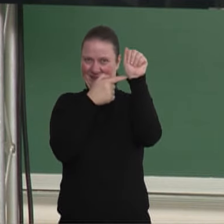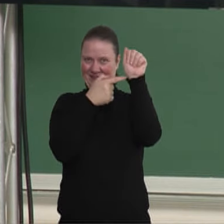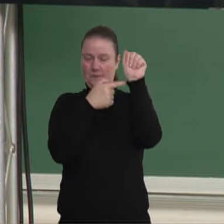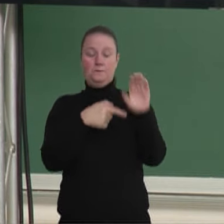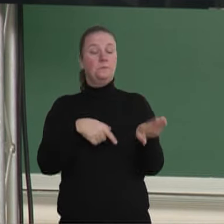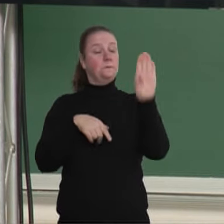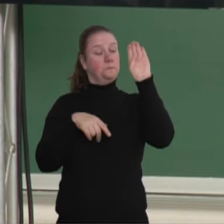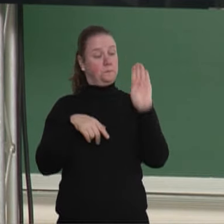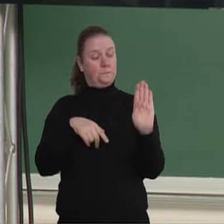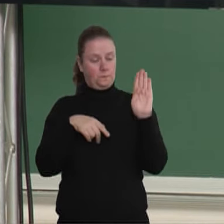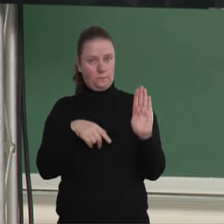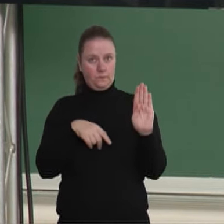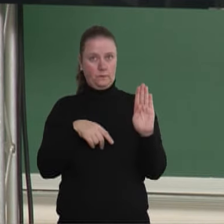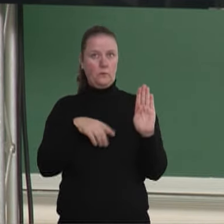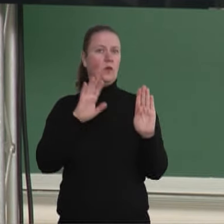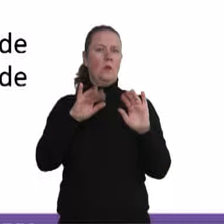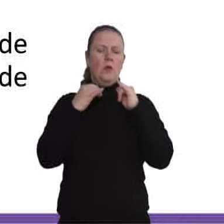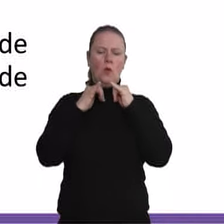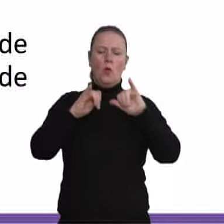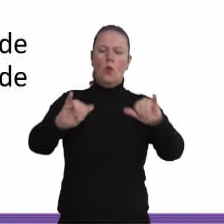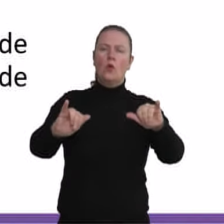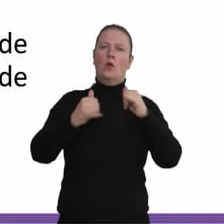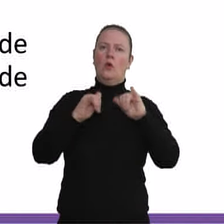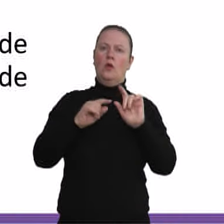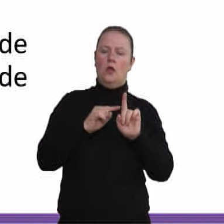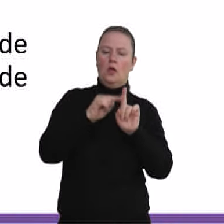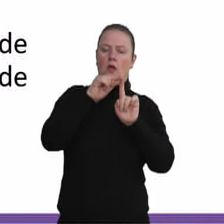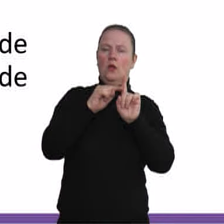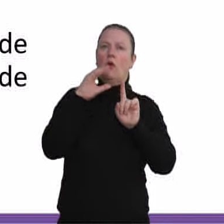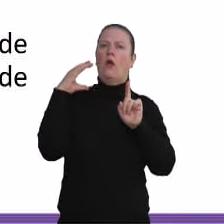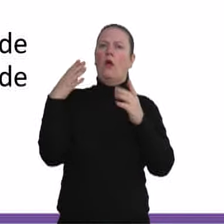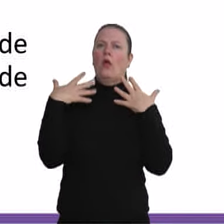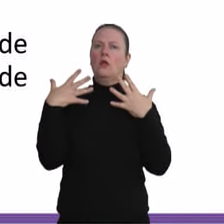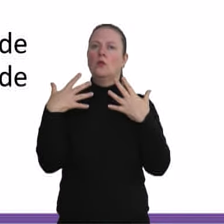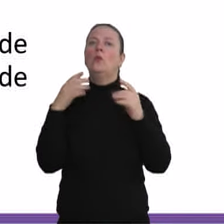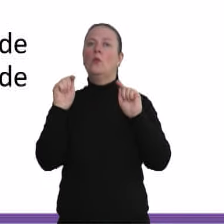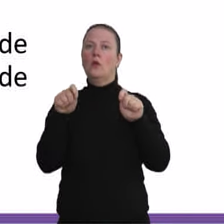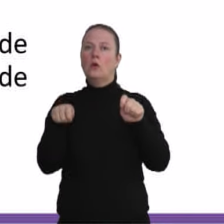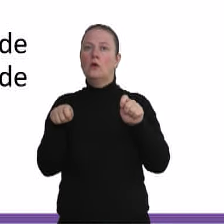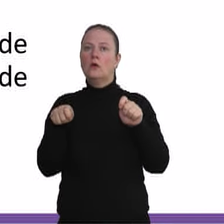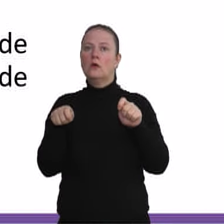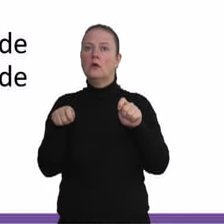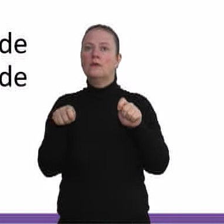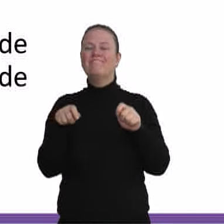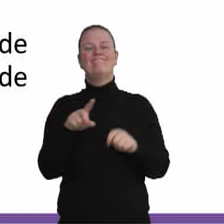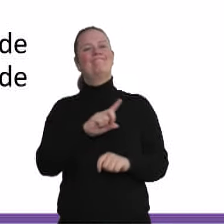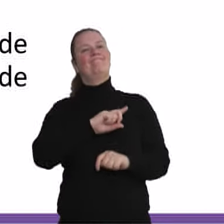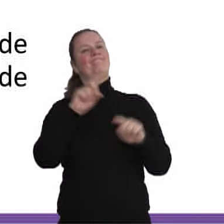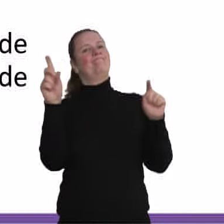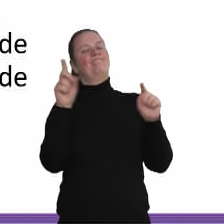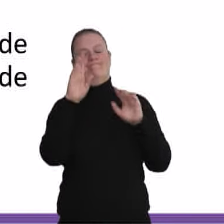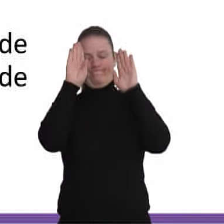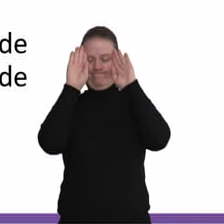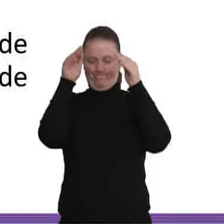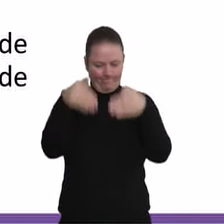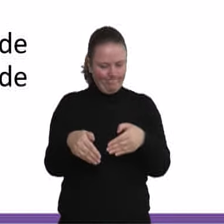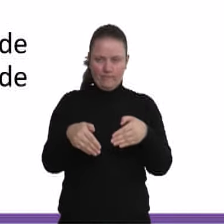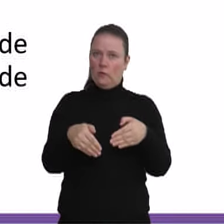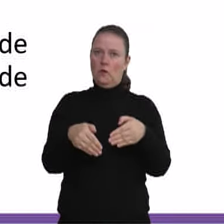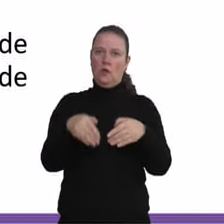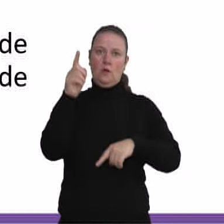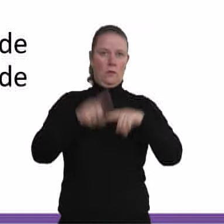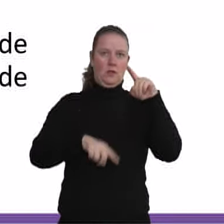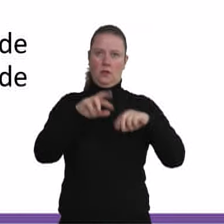Letra B, a condução de calor pode ocorrer em meios materiais e no vácuo? Opa, é exclusivo de meios materiais. No vácuo é